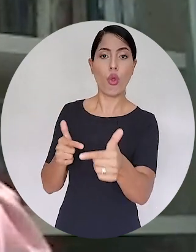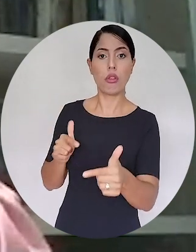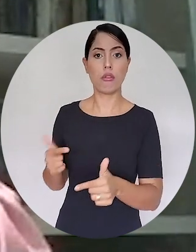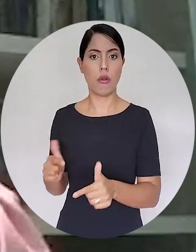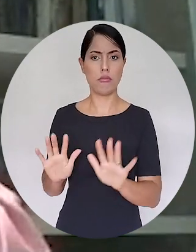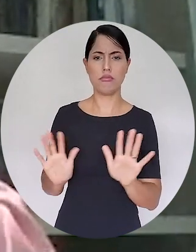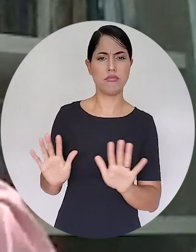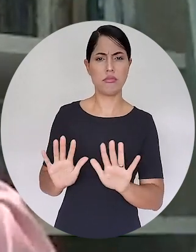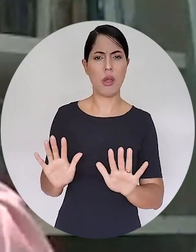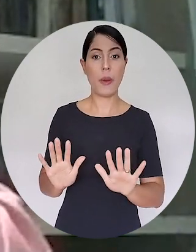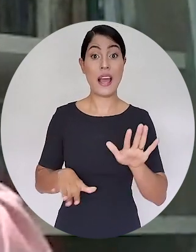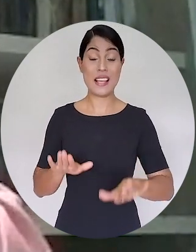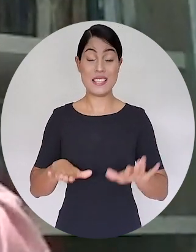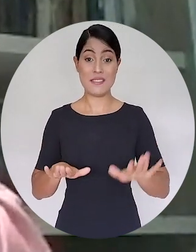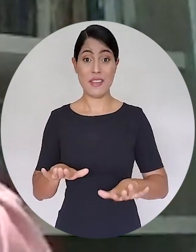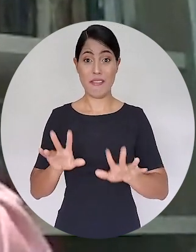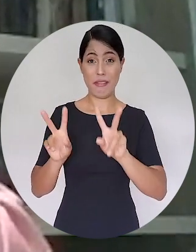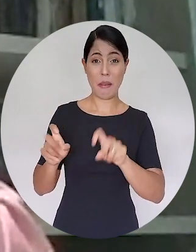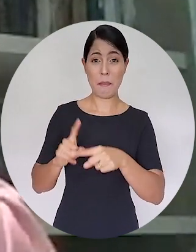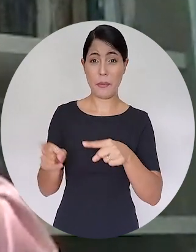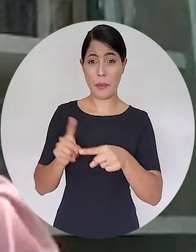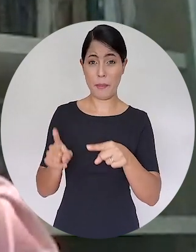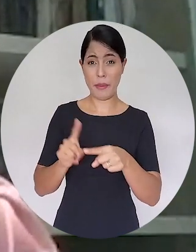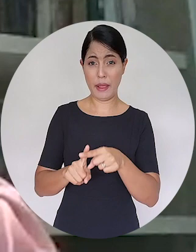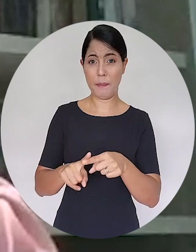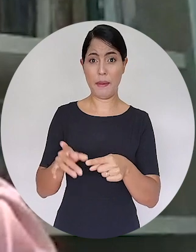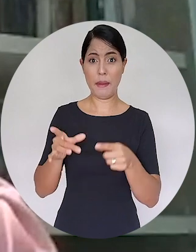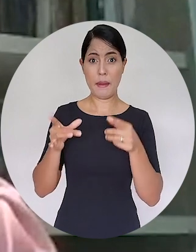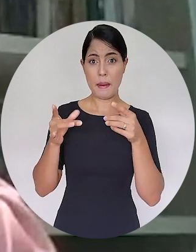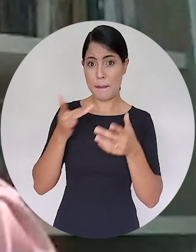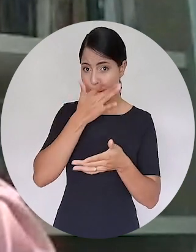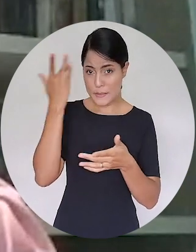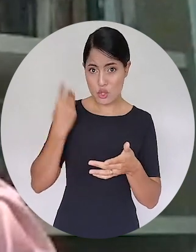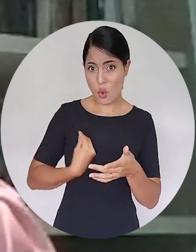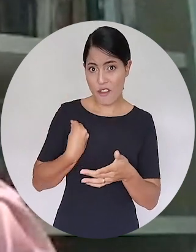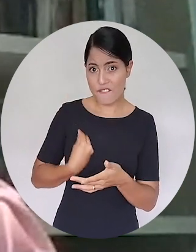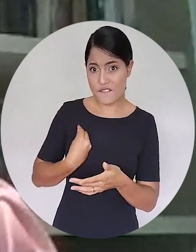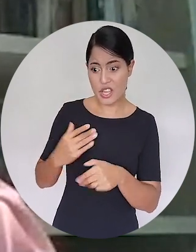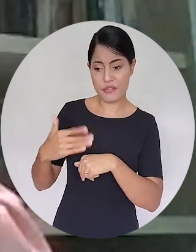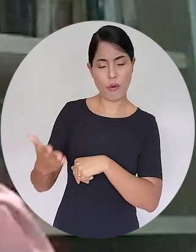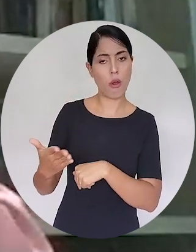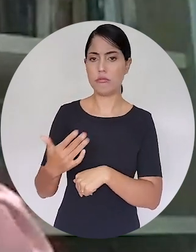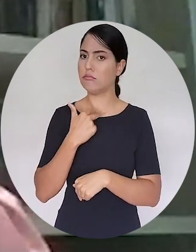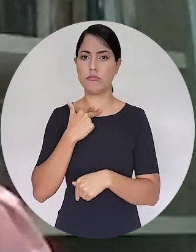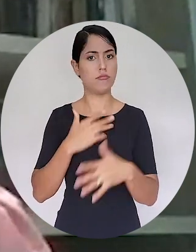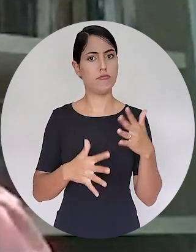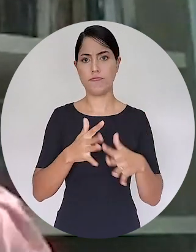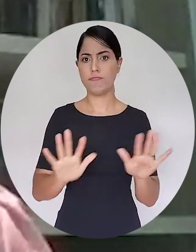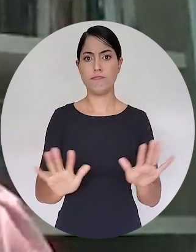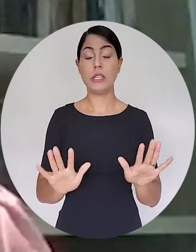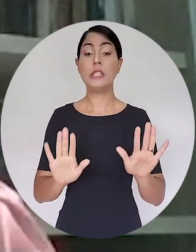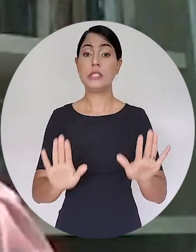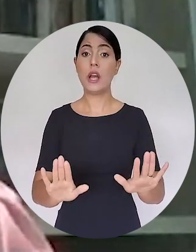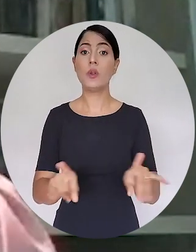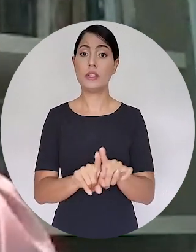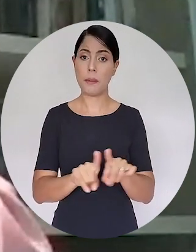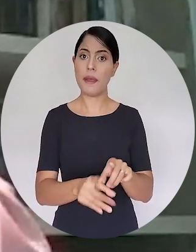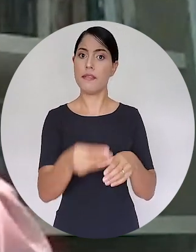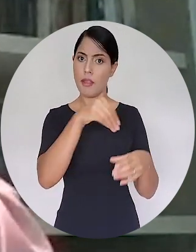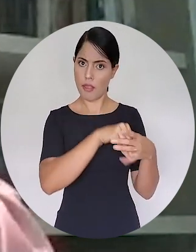contaminadas pelas desavenças pessoais. Então, no contexto empresarial, a gente tem essa utilização interna e a gente tem a